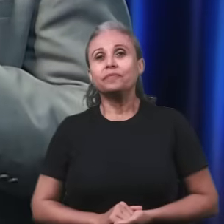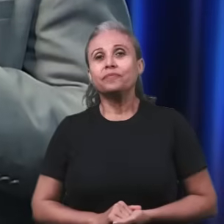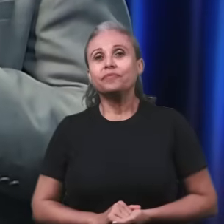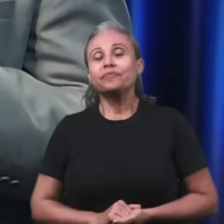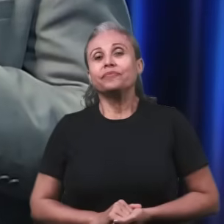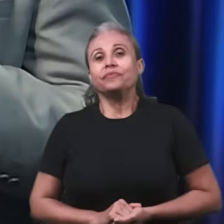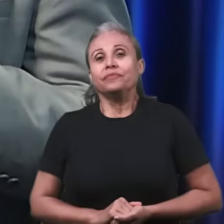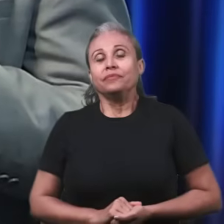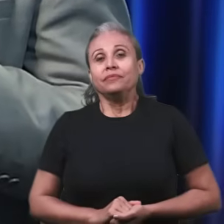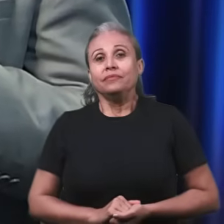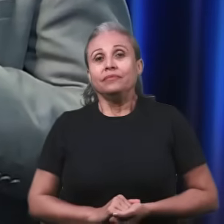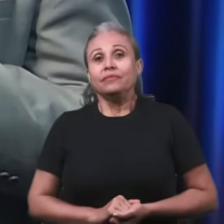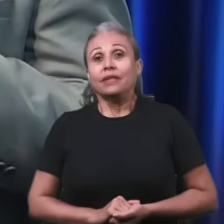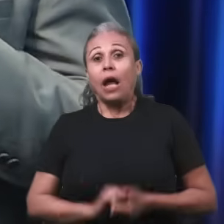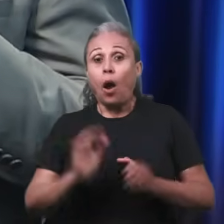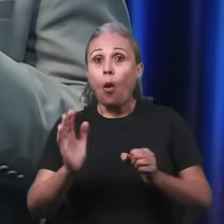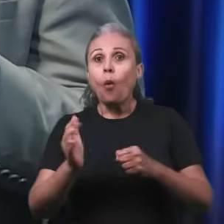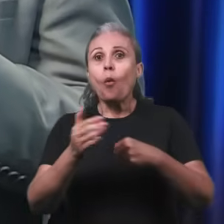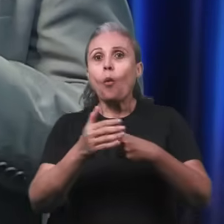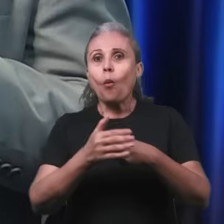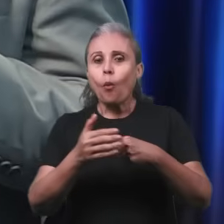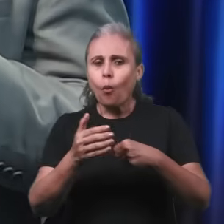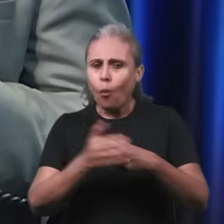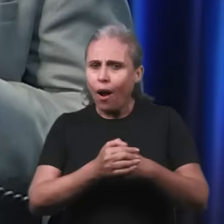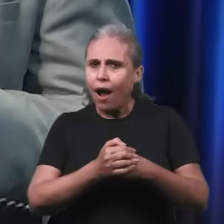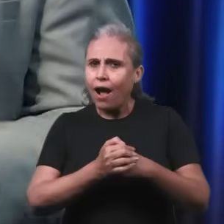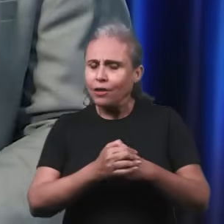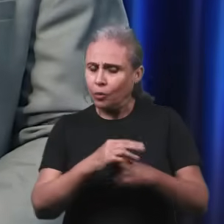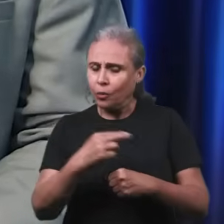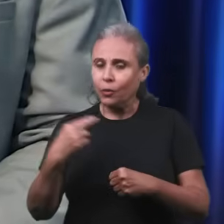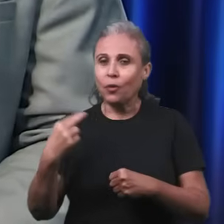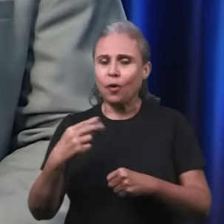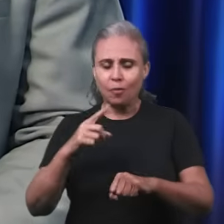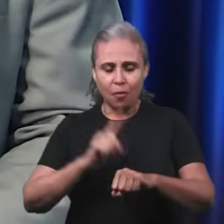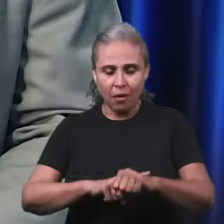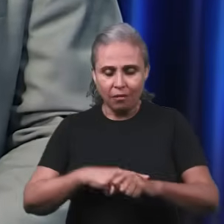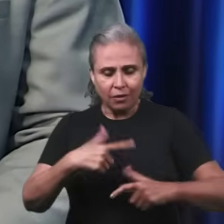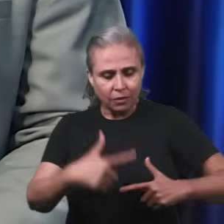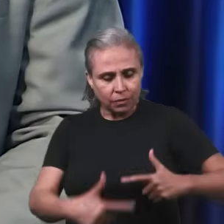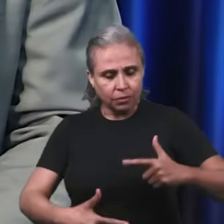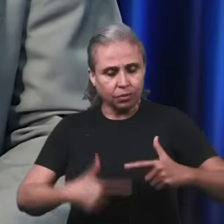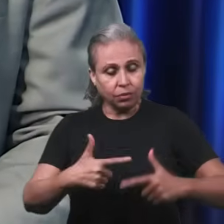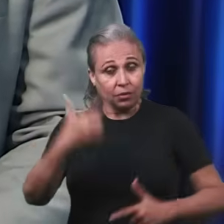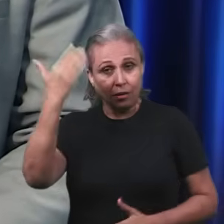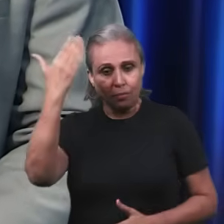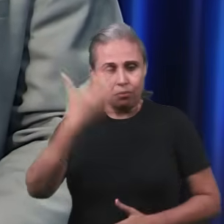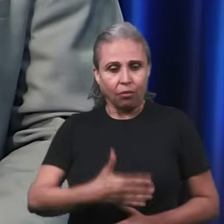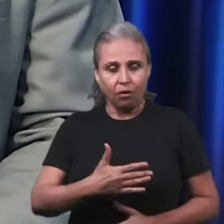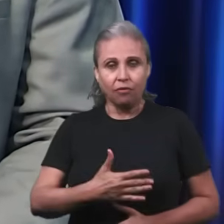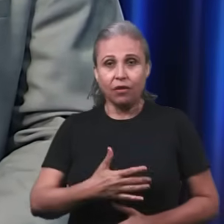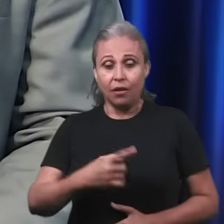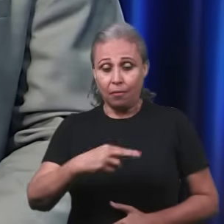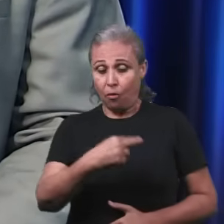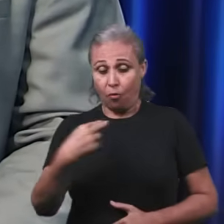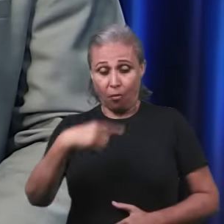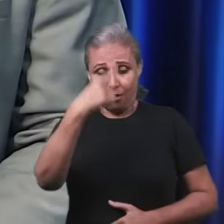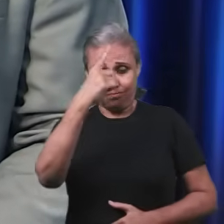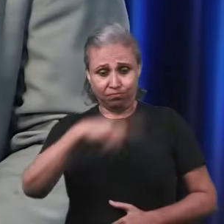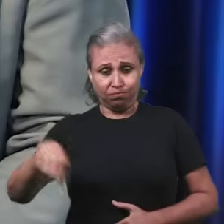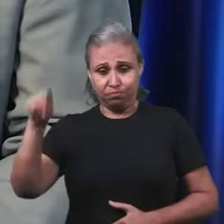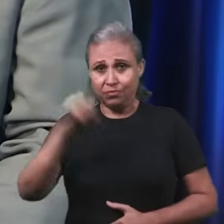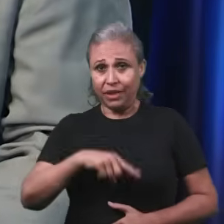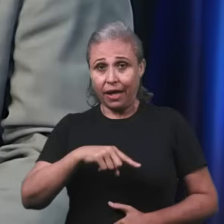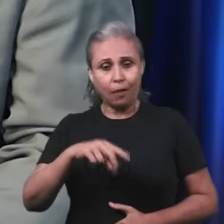Retens o meu nome, né? Em meio às lutas à prova, retens o meu nome, não negaste o meu nome, não negaste o meu